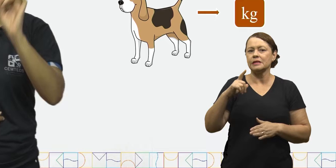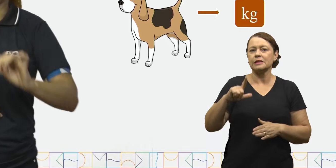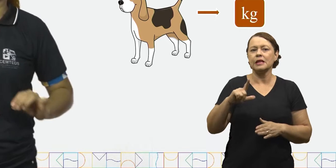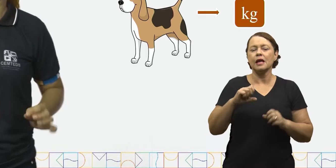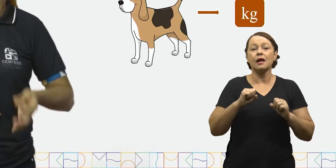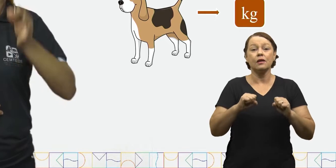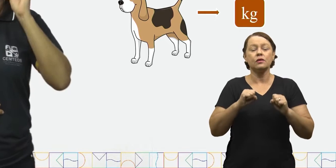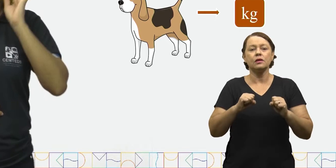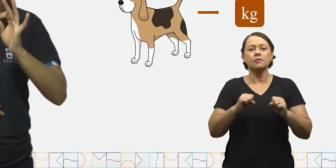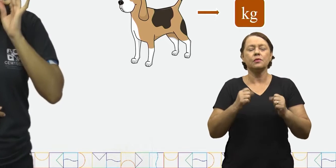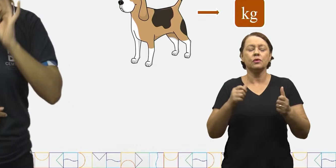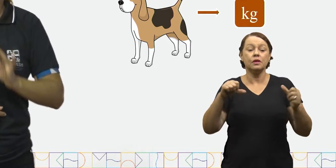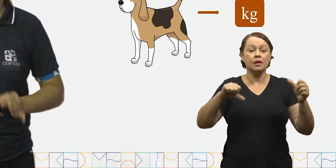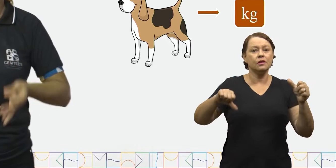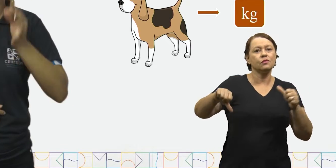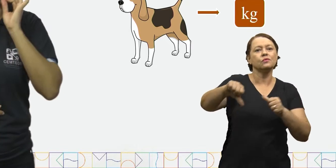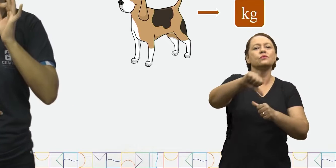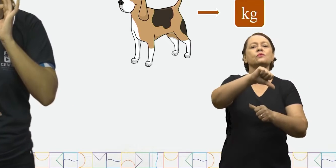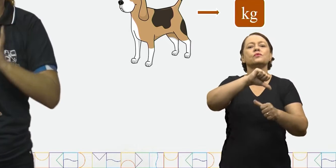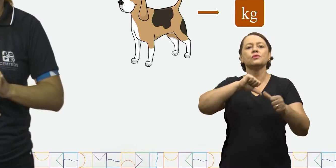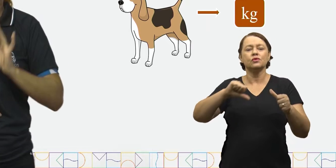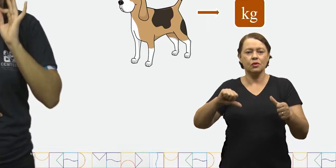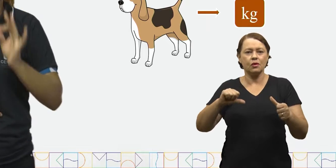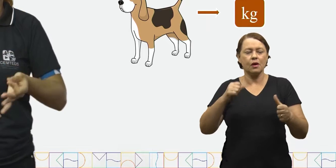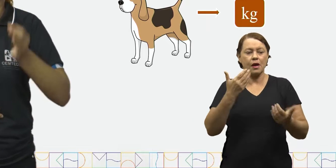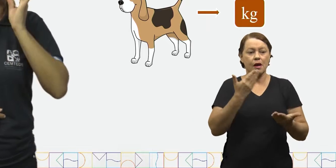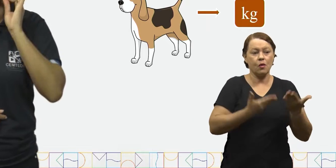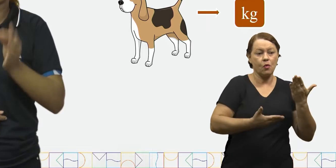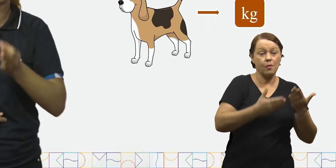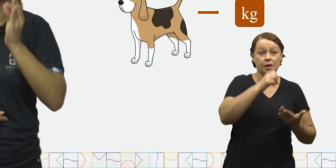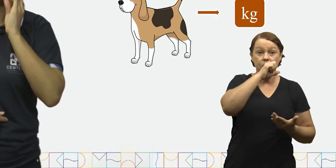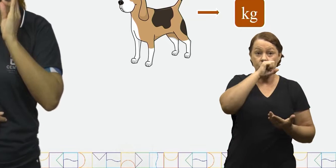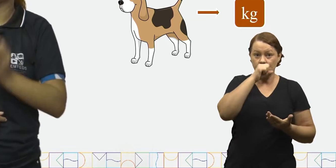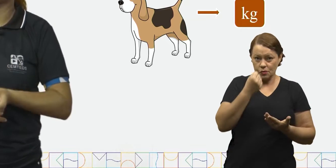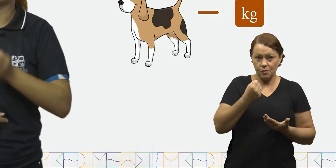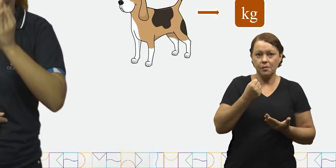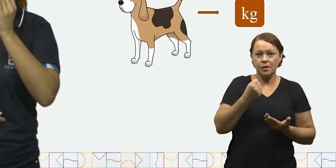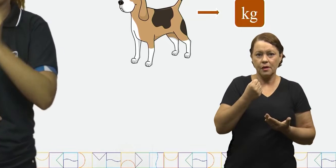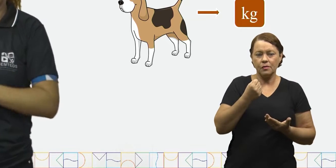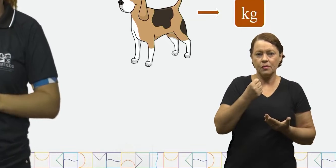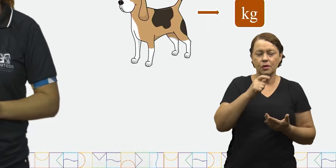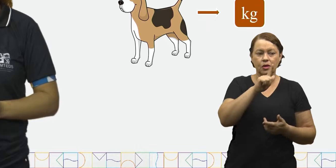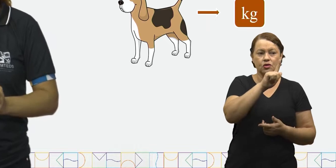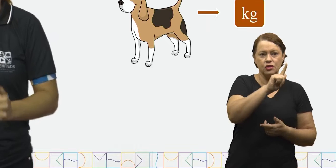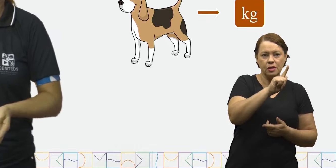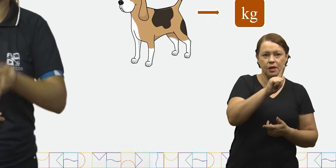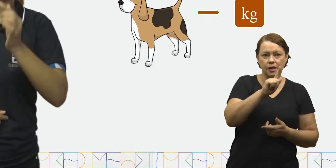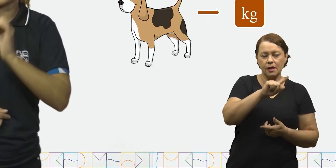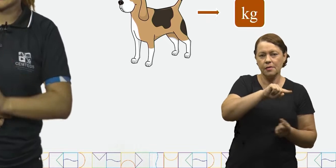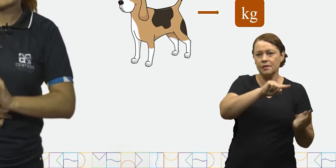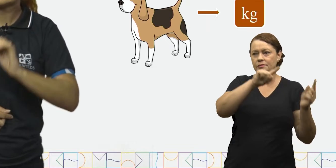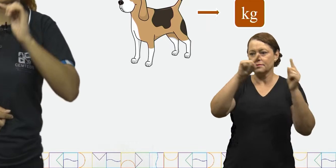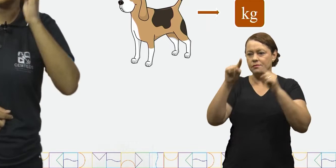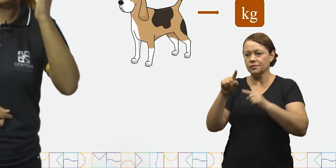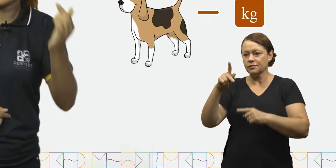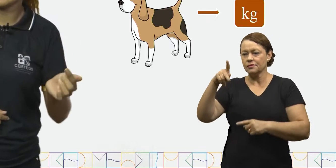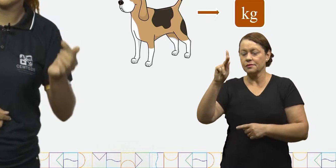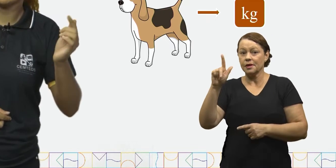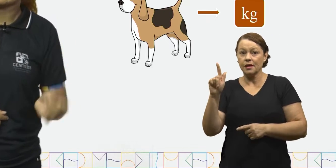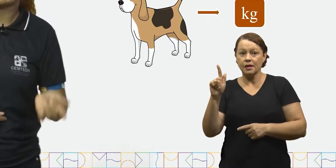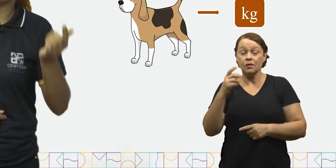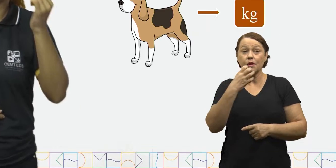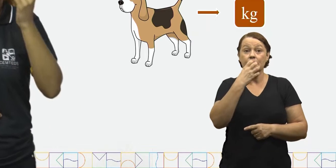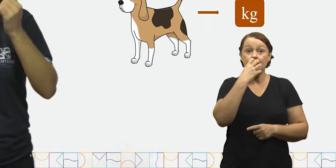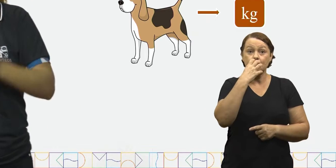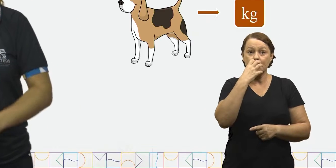Mas é claro que poderíamos converter tanto o peso da fatia do pão de gramas para